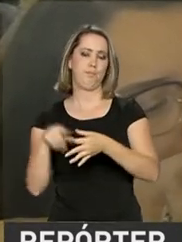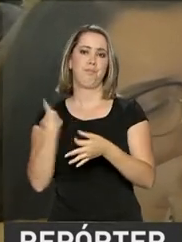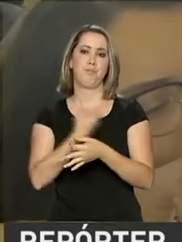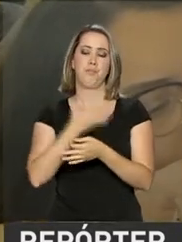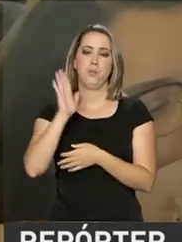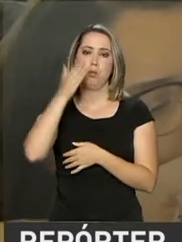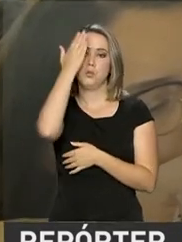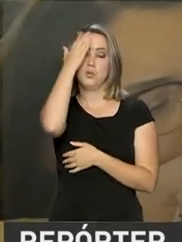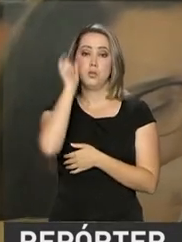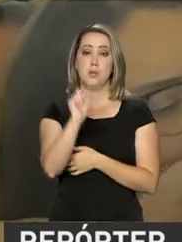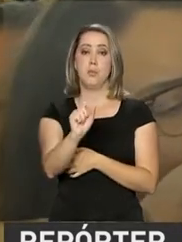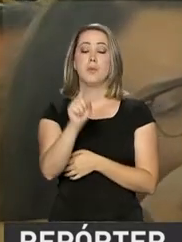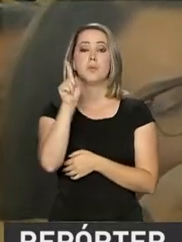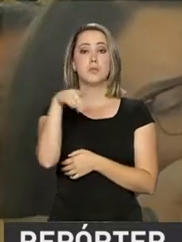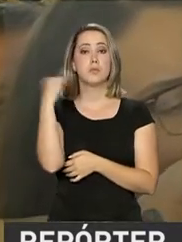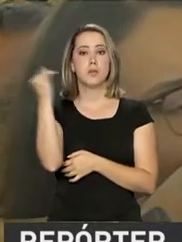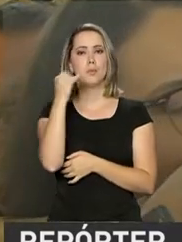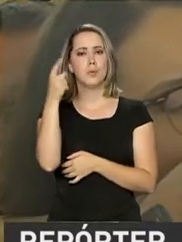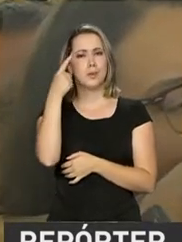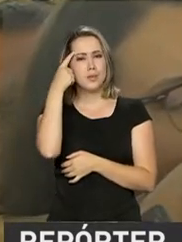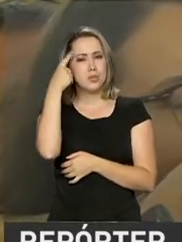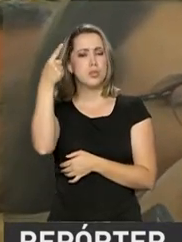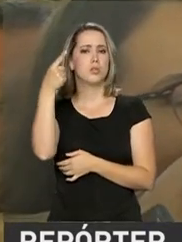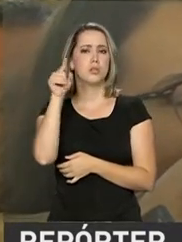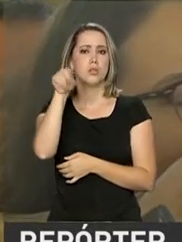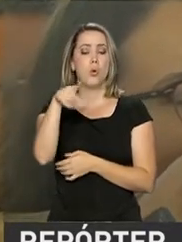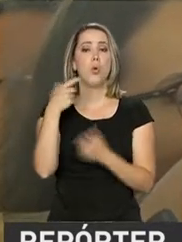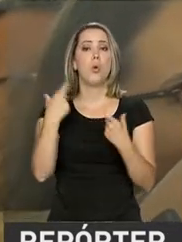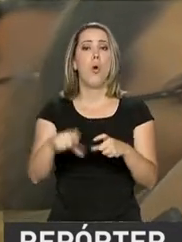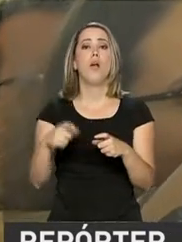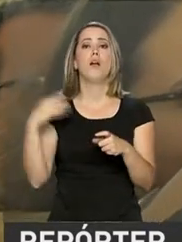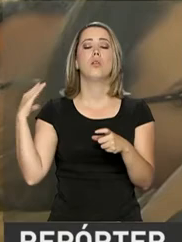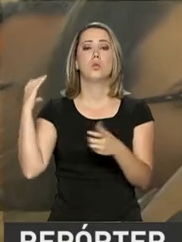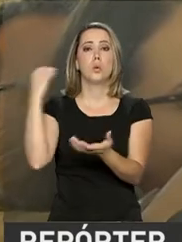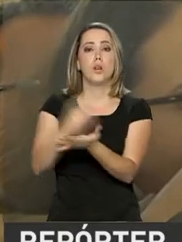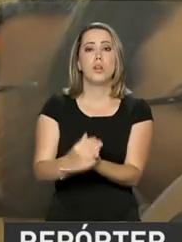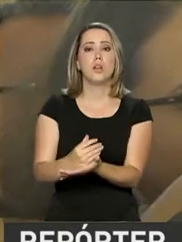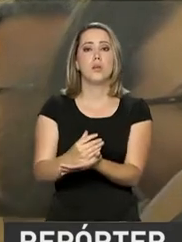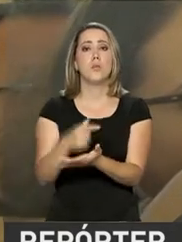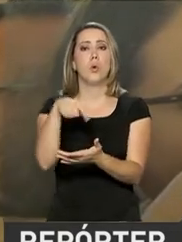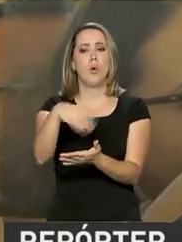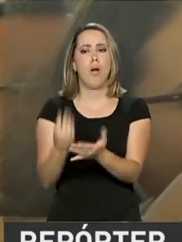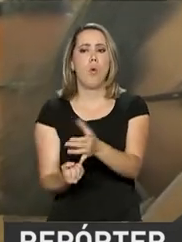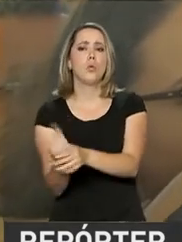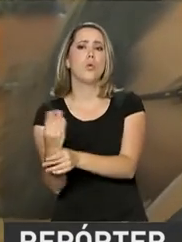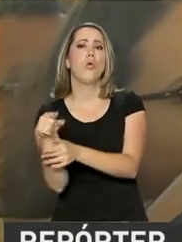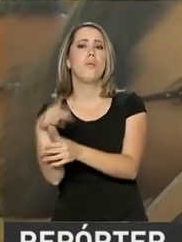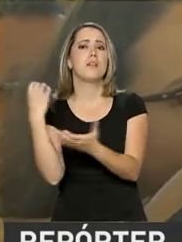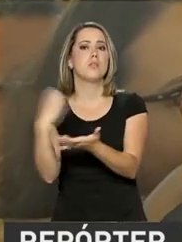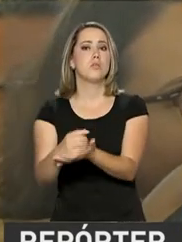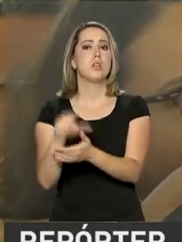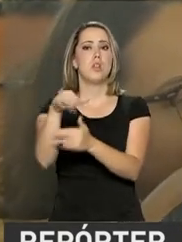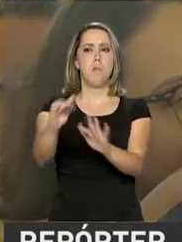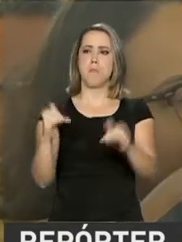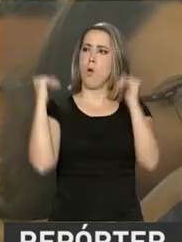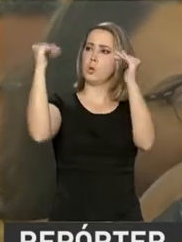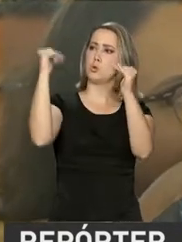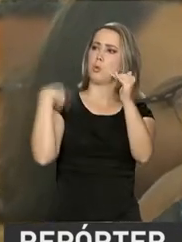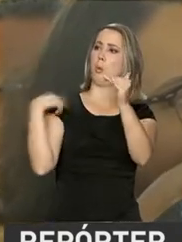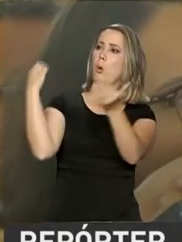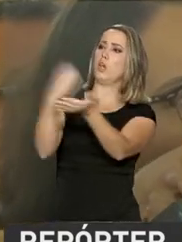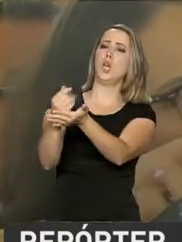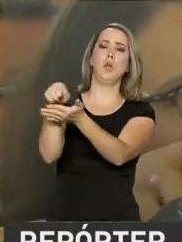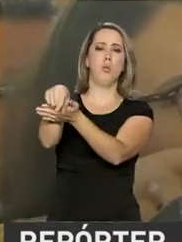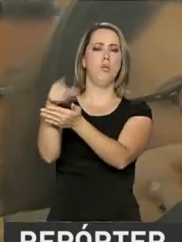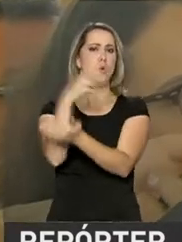o ponto central é a inteligência. Aonde está o crime? Aonde está a cadeia do crime? Aonde estão os barões do crime? Porque não adianta